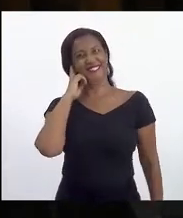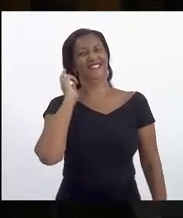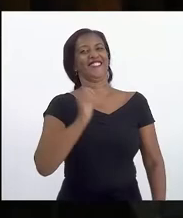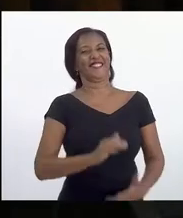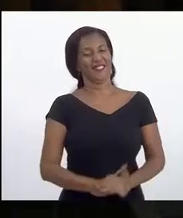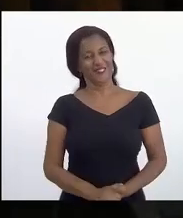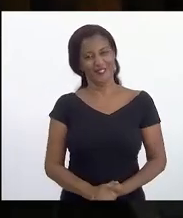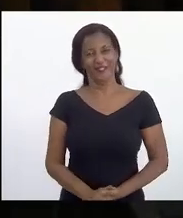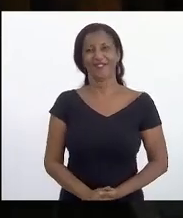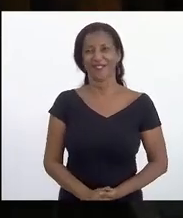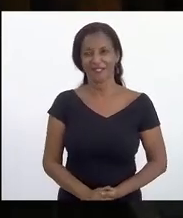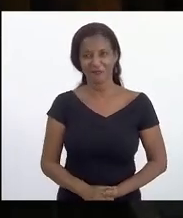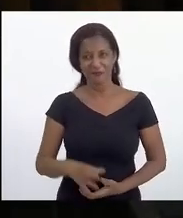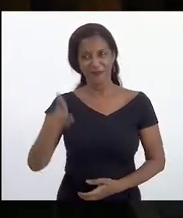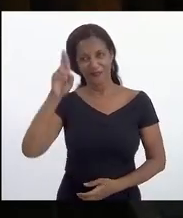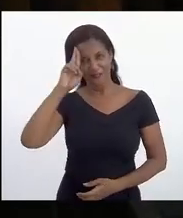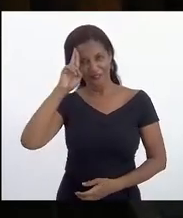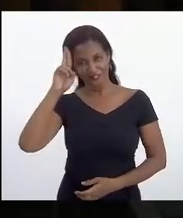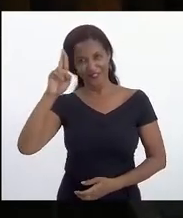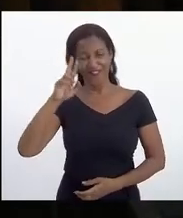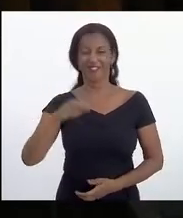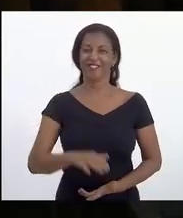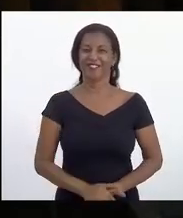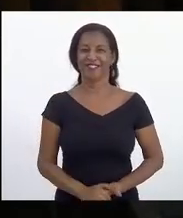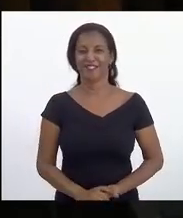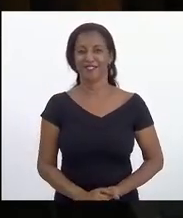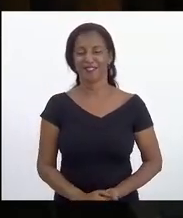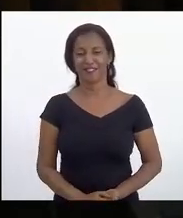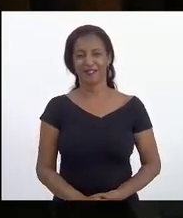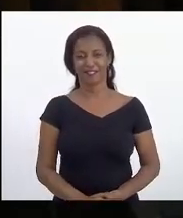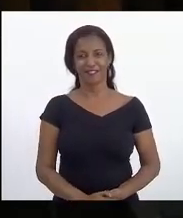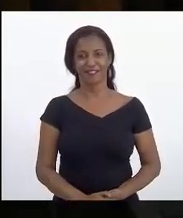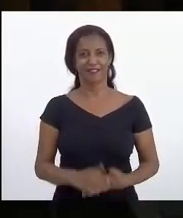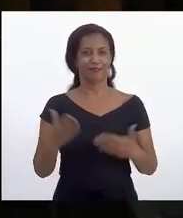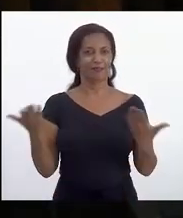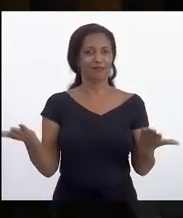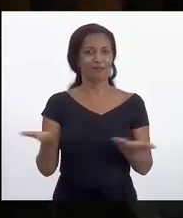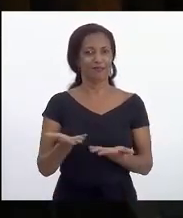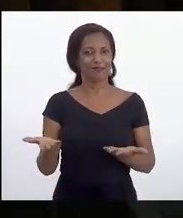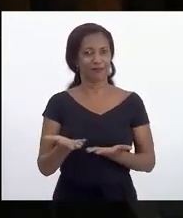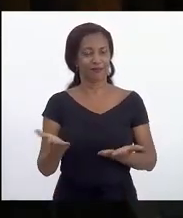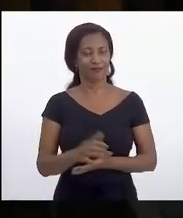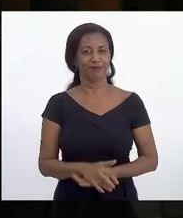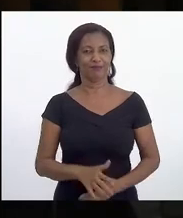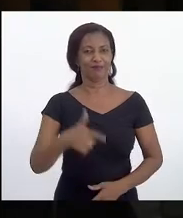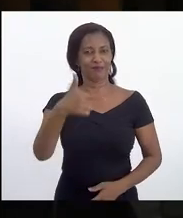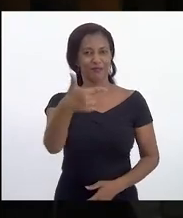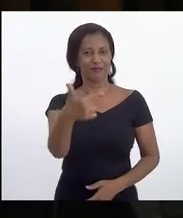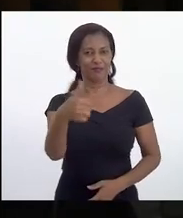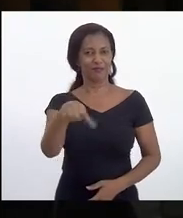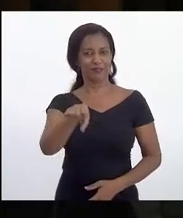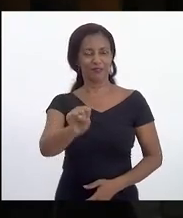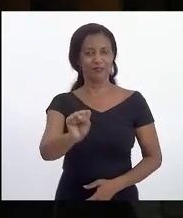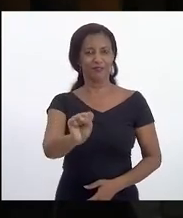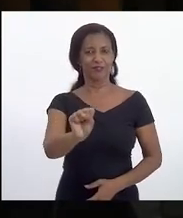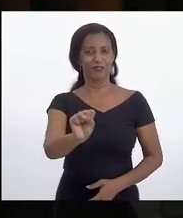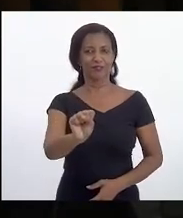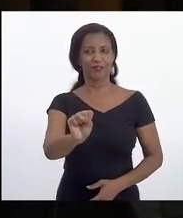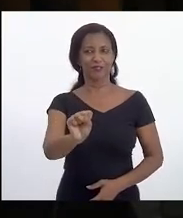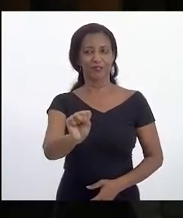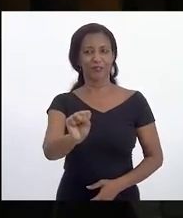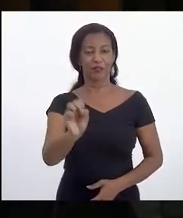Olá senhoras e senhores e hoje Vinte e Oito